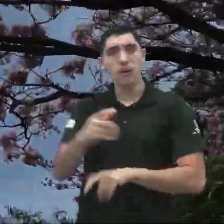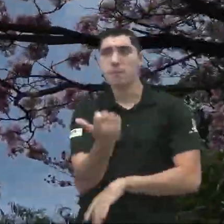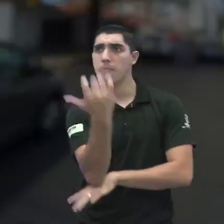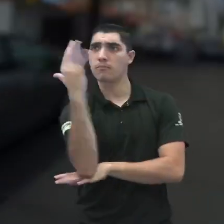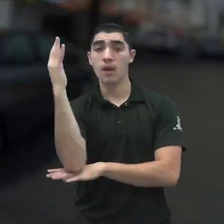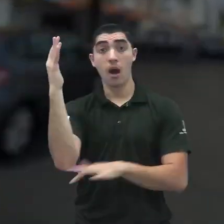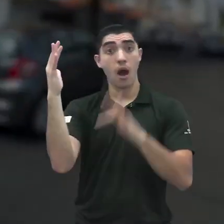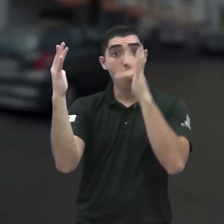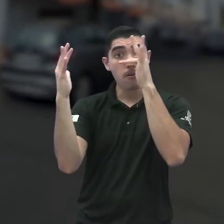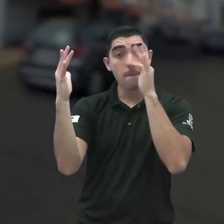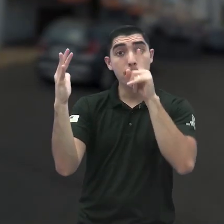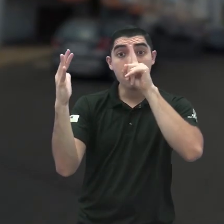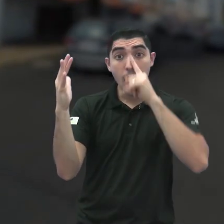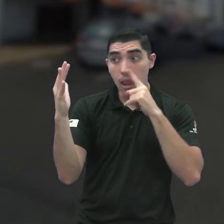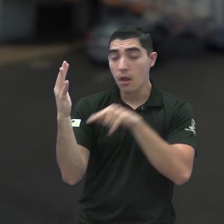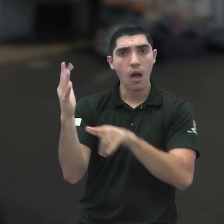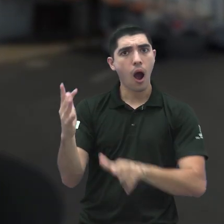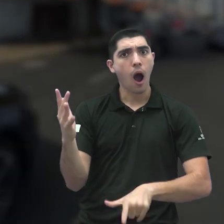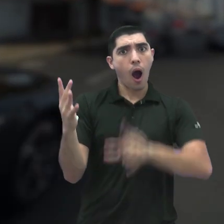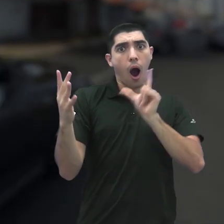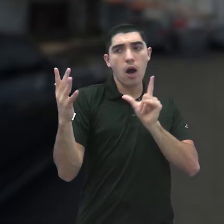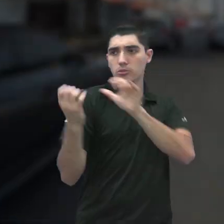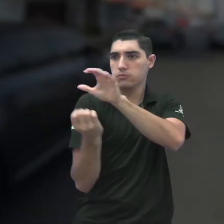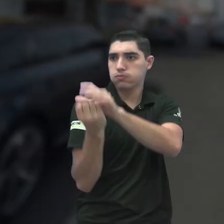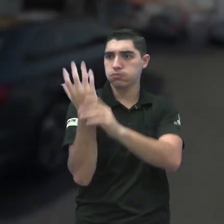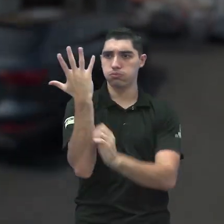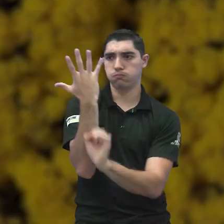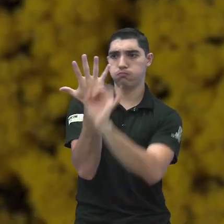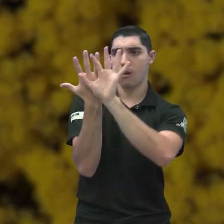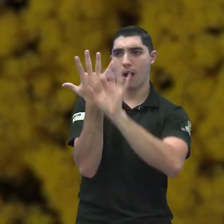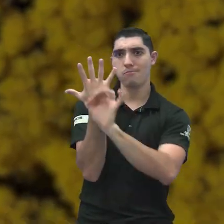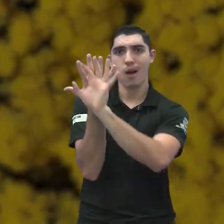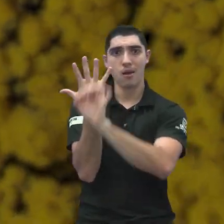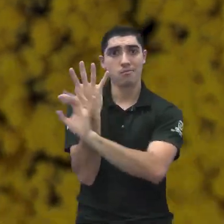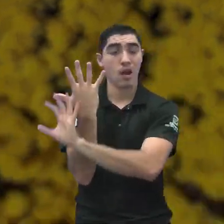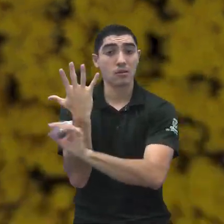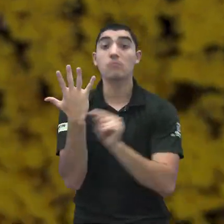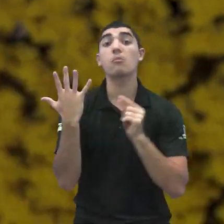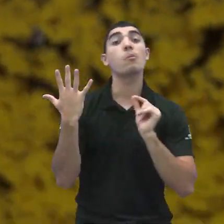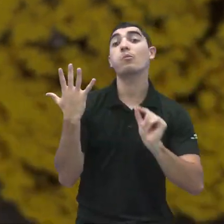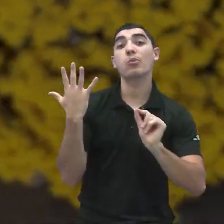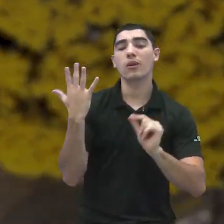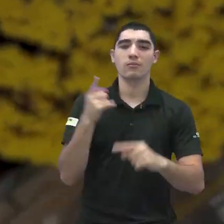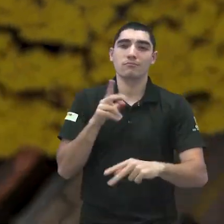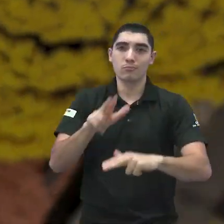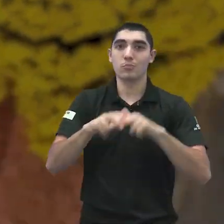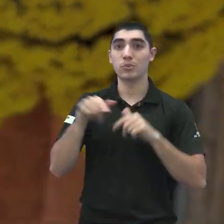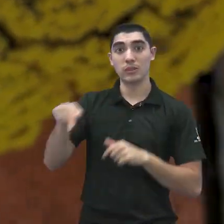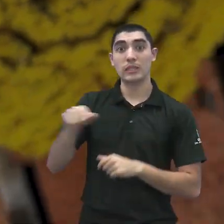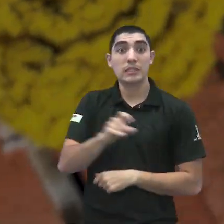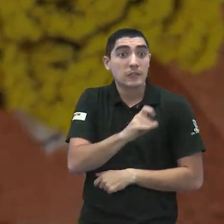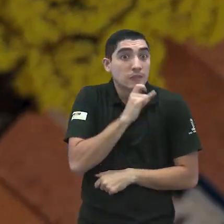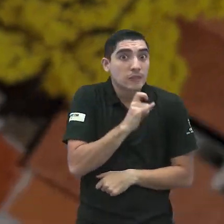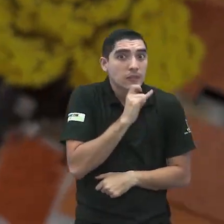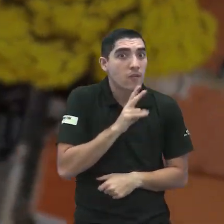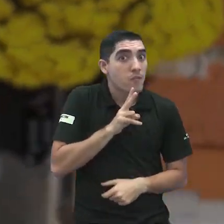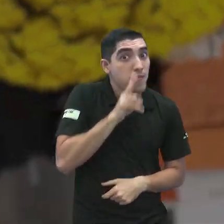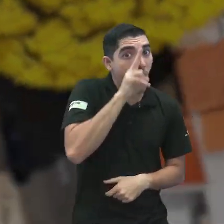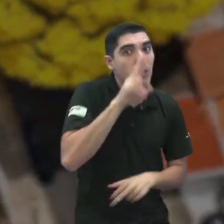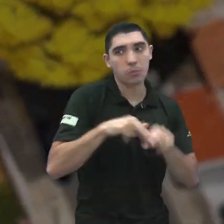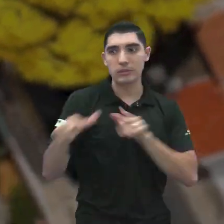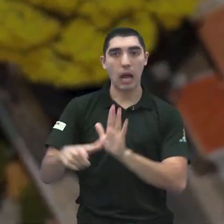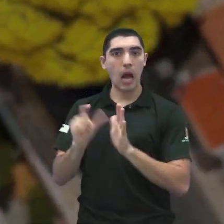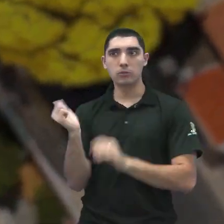Neste ano, a população percebeu que os ipês amarelos floresceram antes do esperado. Segundo especialistas, isso é resultado